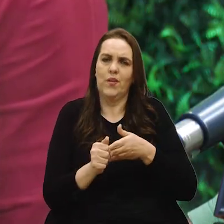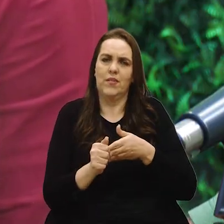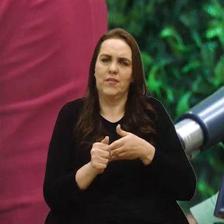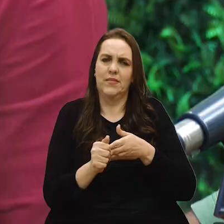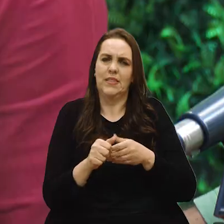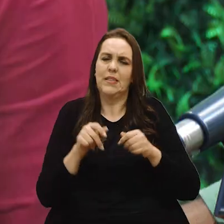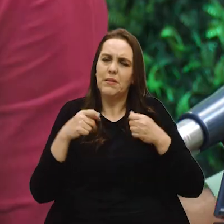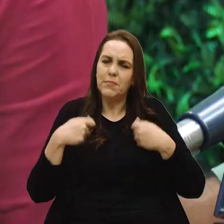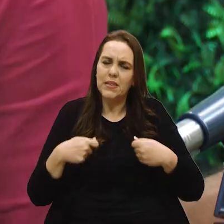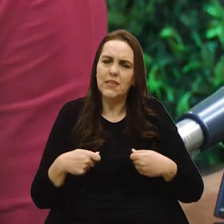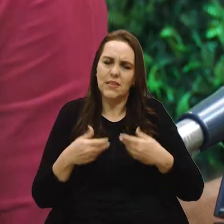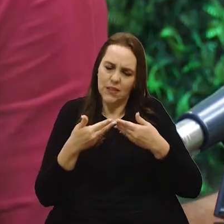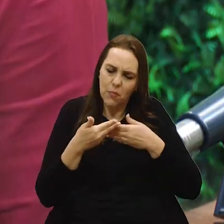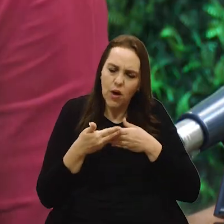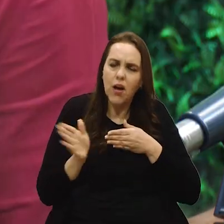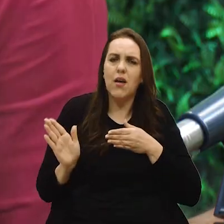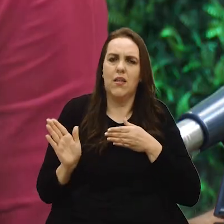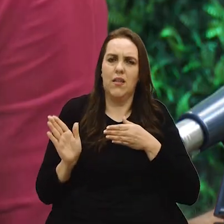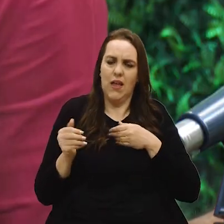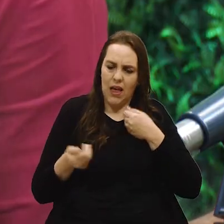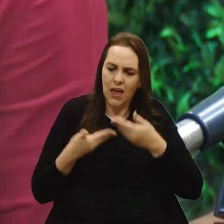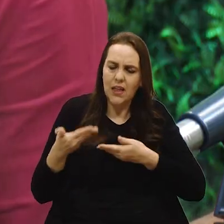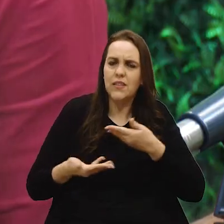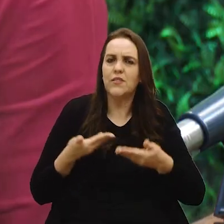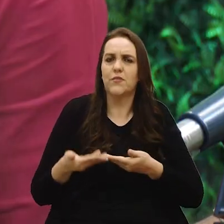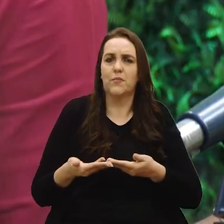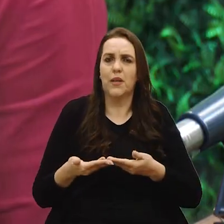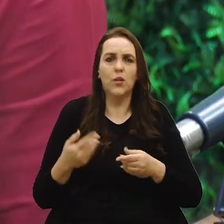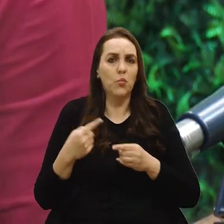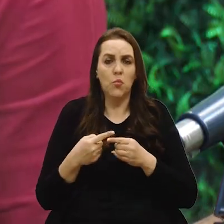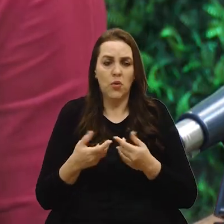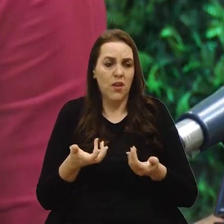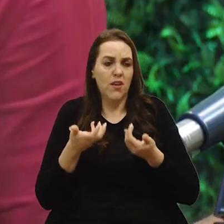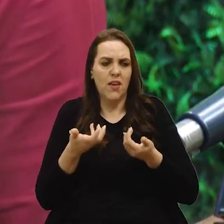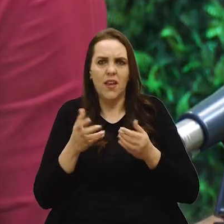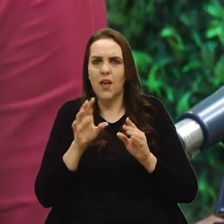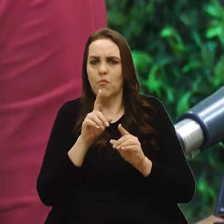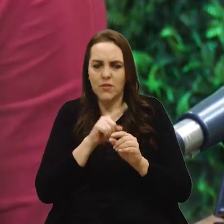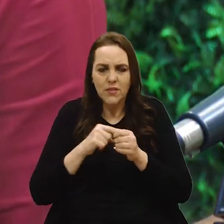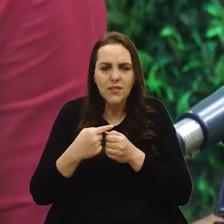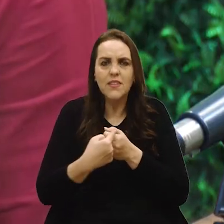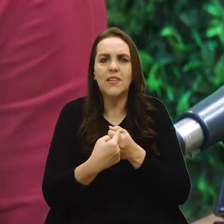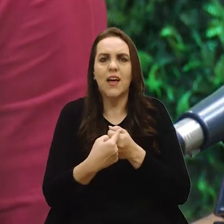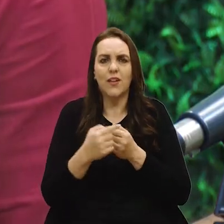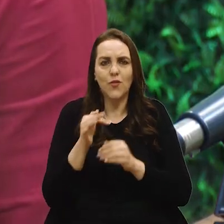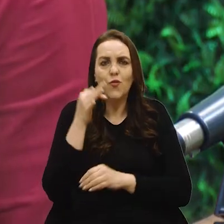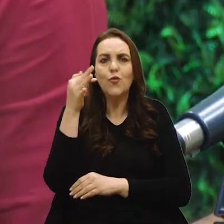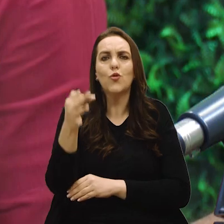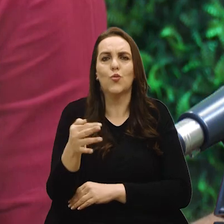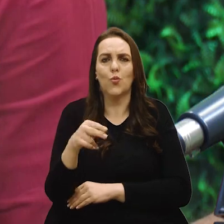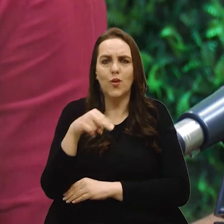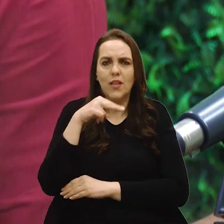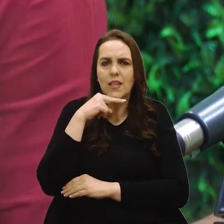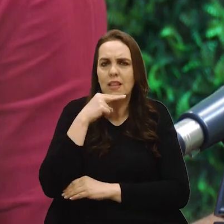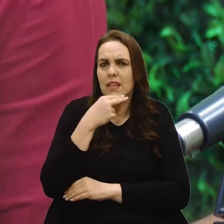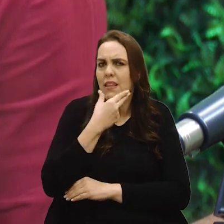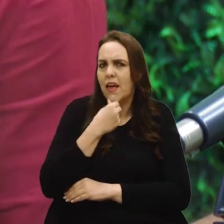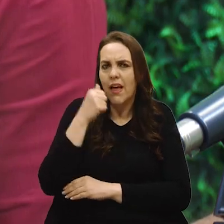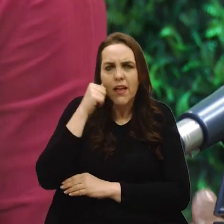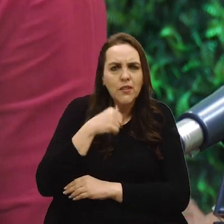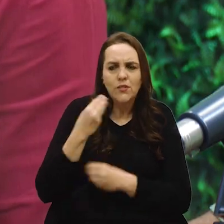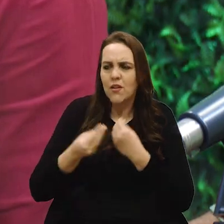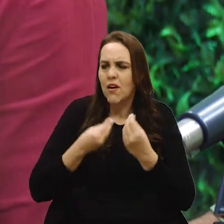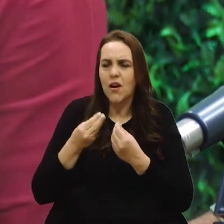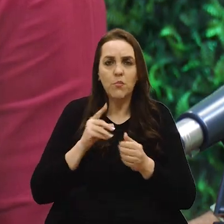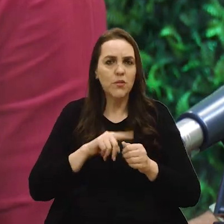orientação. Ele precisa ter a porta aberta para ele. Porque o que vamos querer da nossa cidade para os nossos netos? Uma cidade